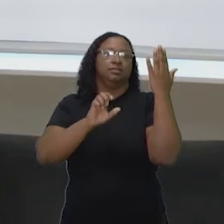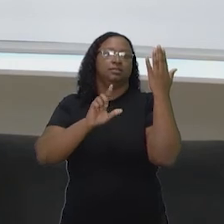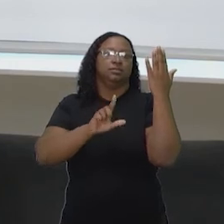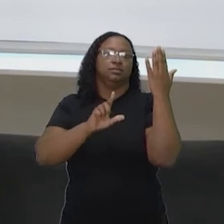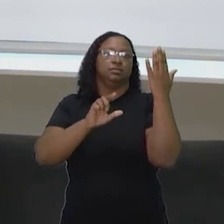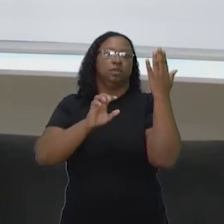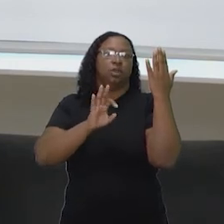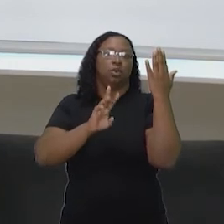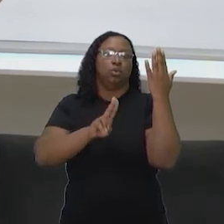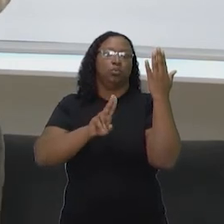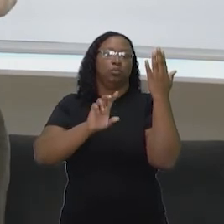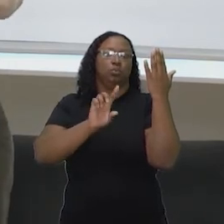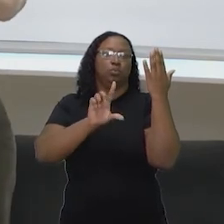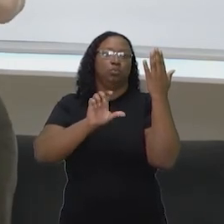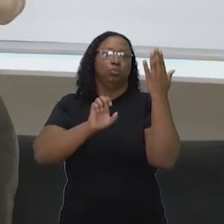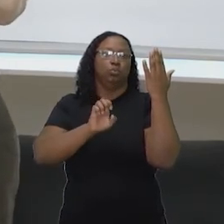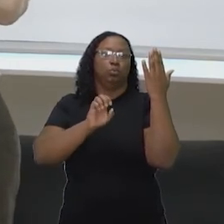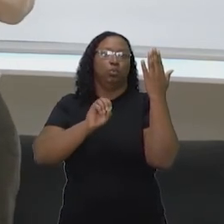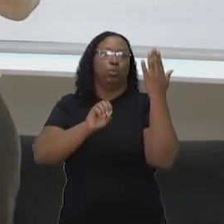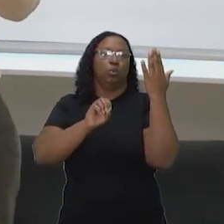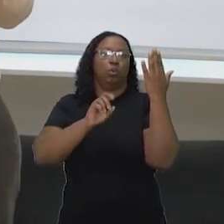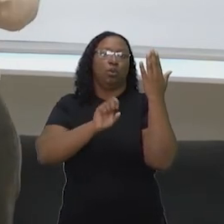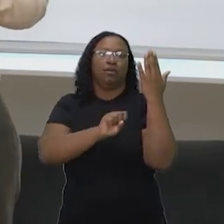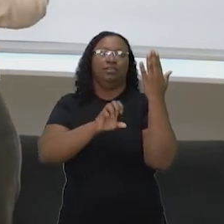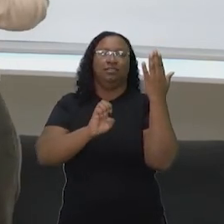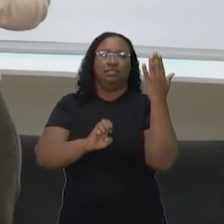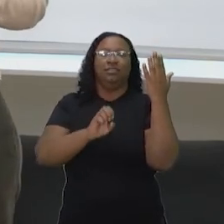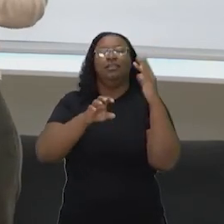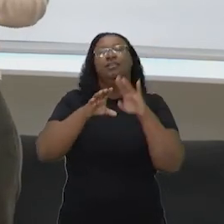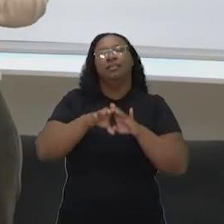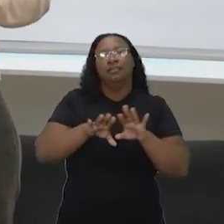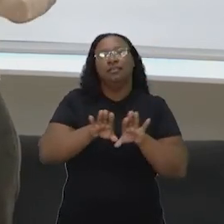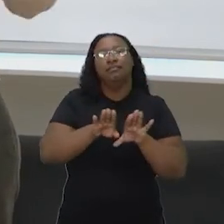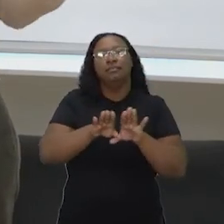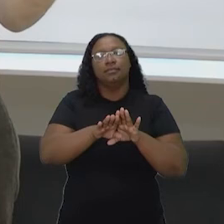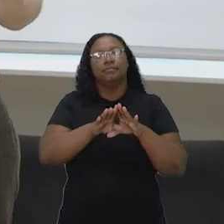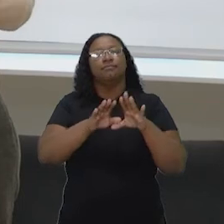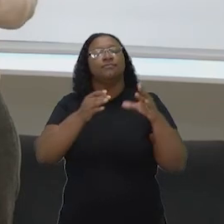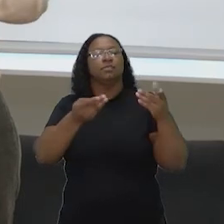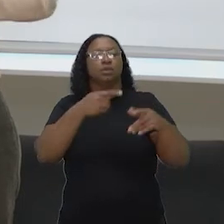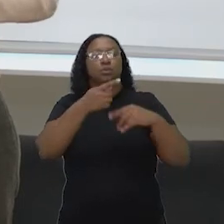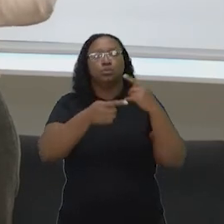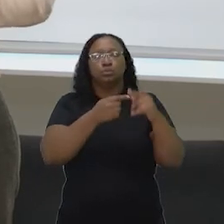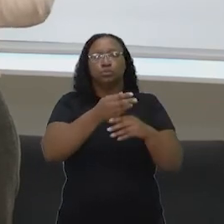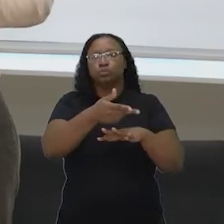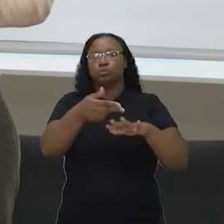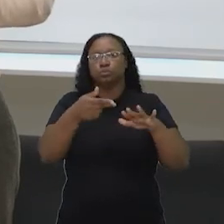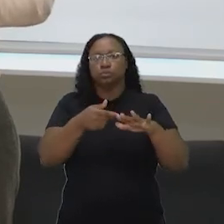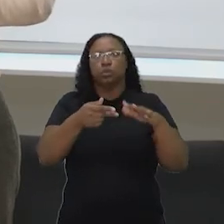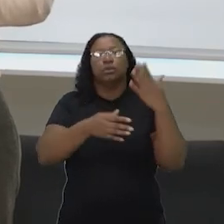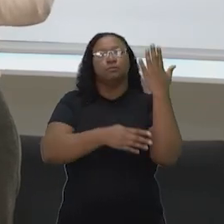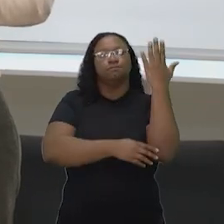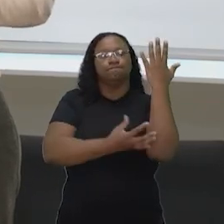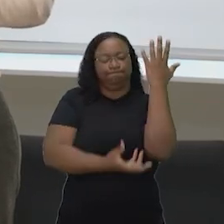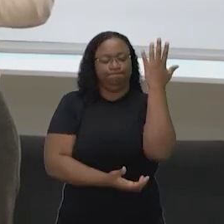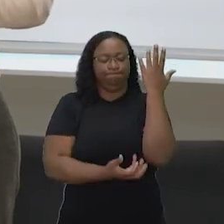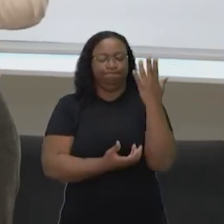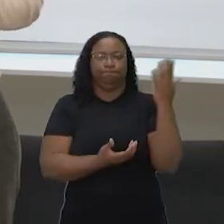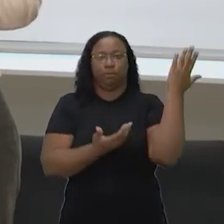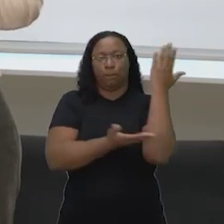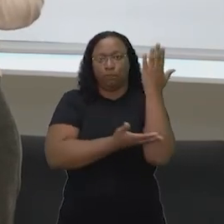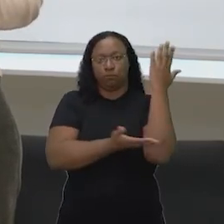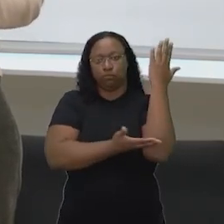lignina é um resíduo que ele vai ser queimado e vai gerar também a energia que o processo precisa,